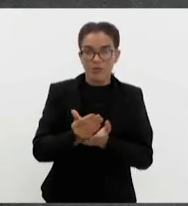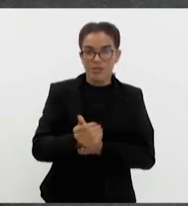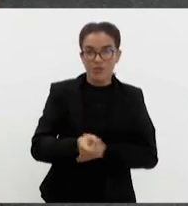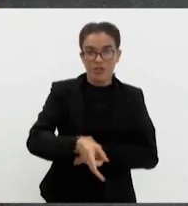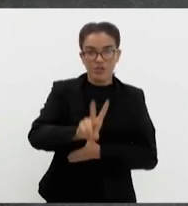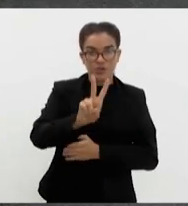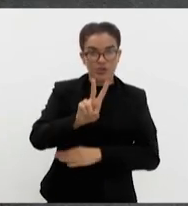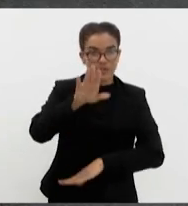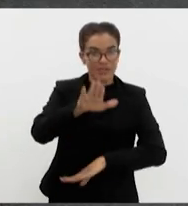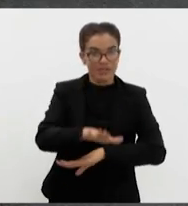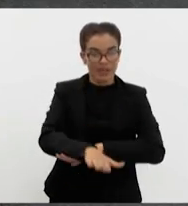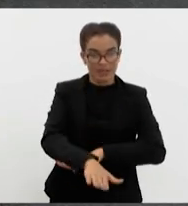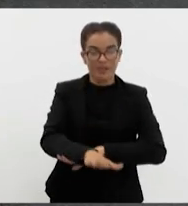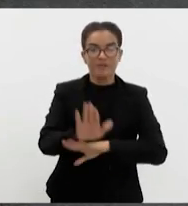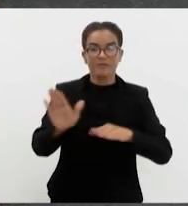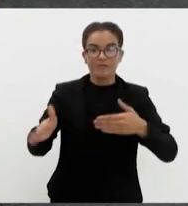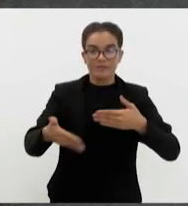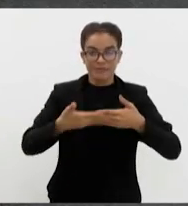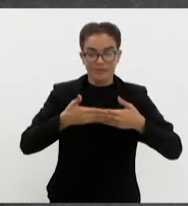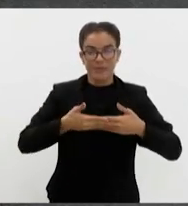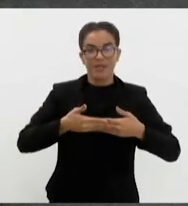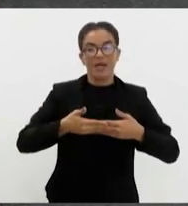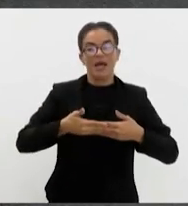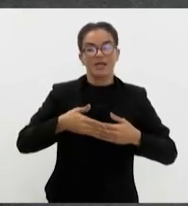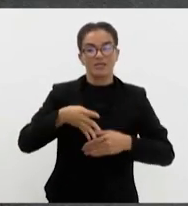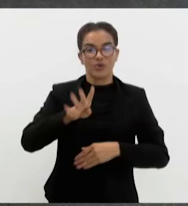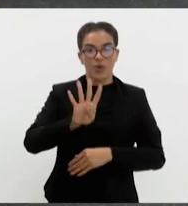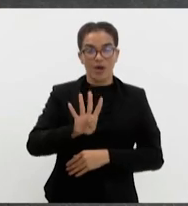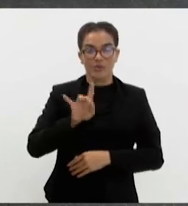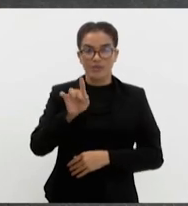14 horas foi encerrada às